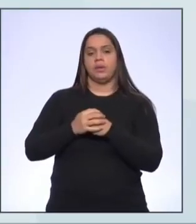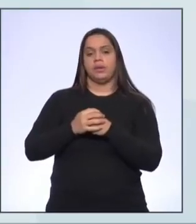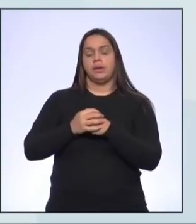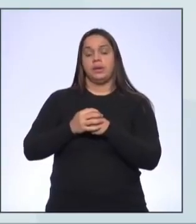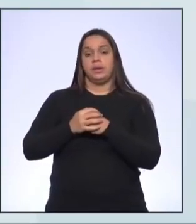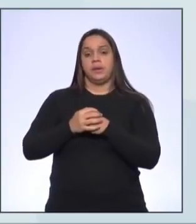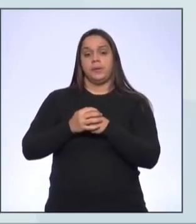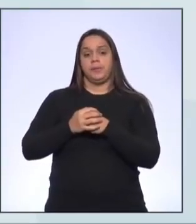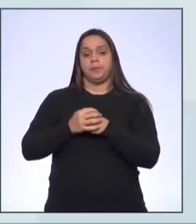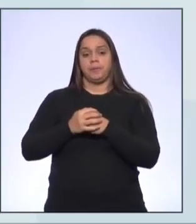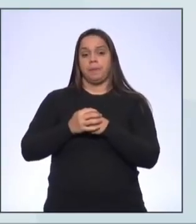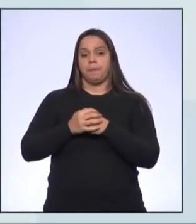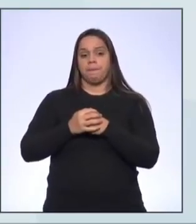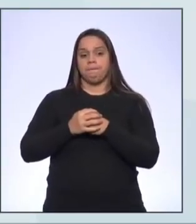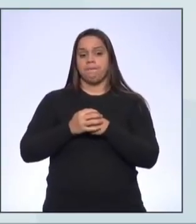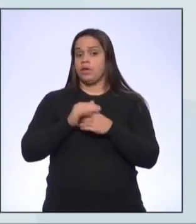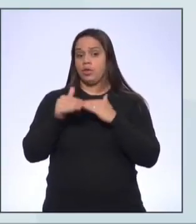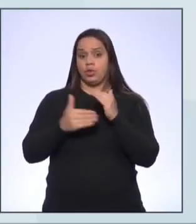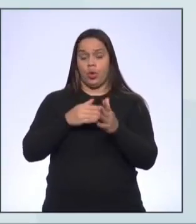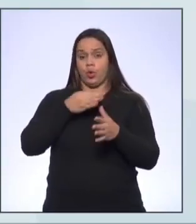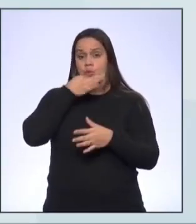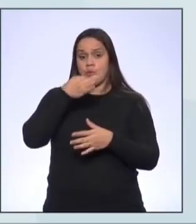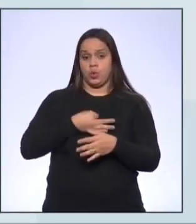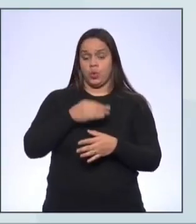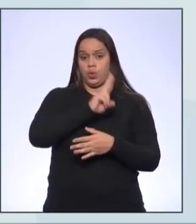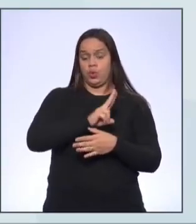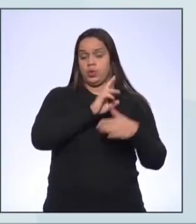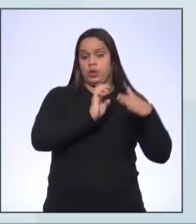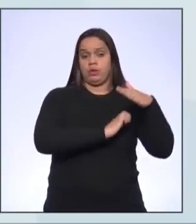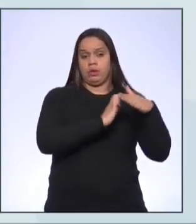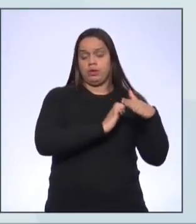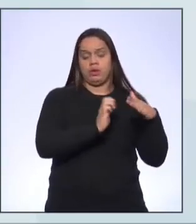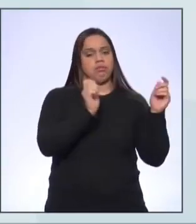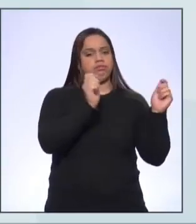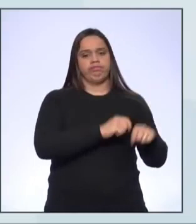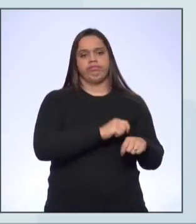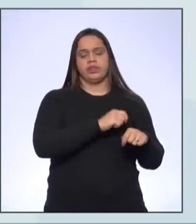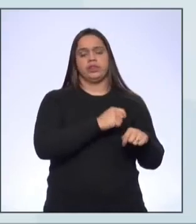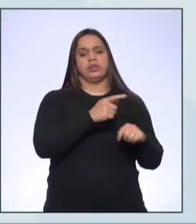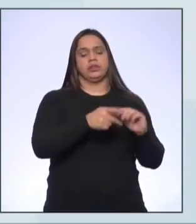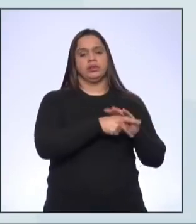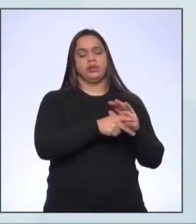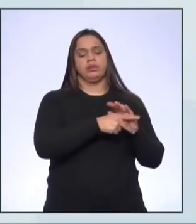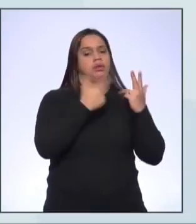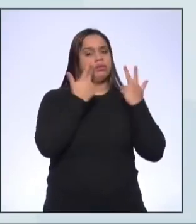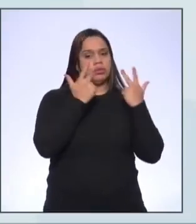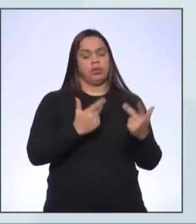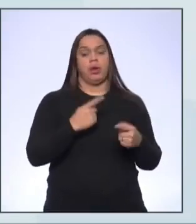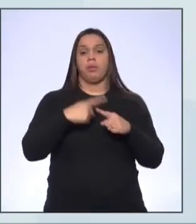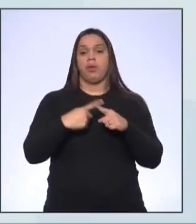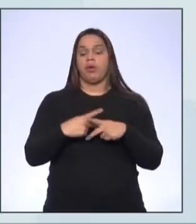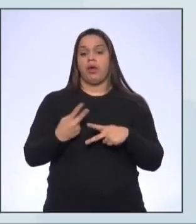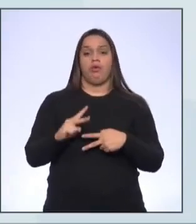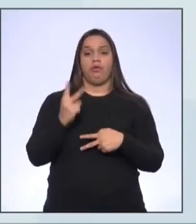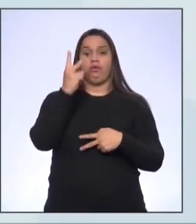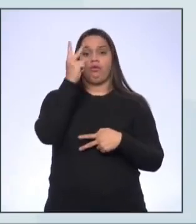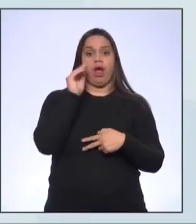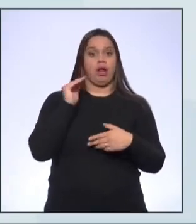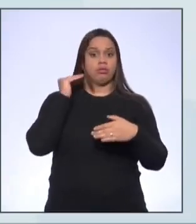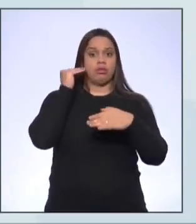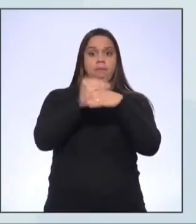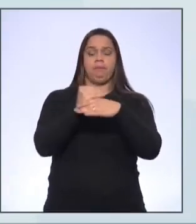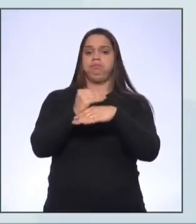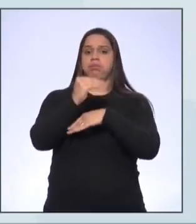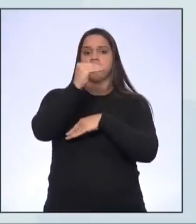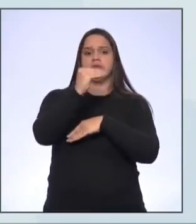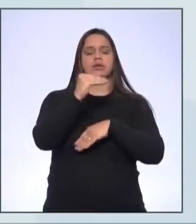definido. Mesmo com todos os argumentos usados pelo laboratório, não é possível considerar tal prática comum. São valores que ultrapassam qualquer padrão de beleza